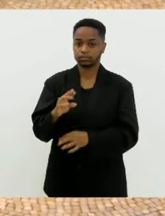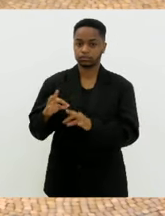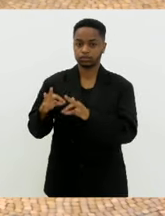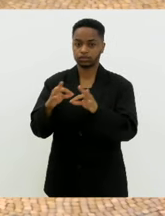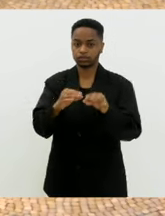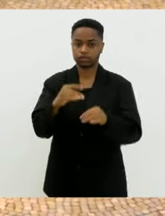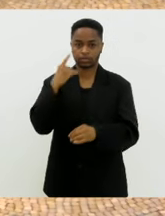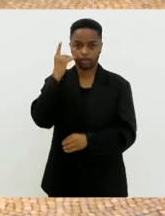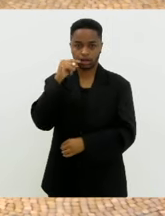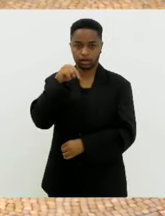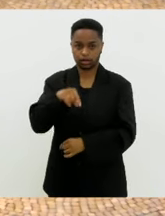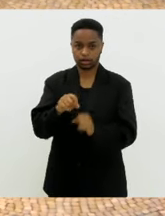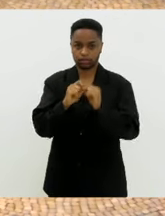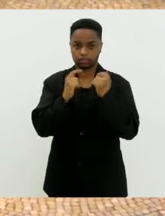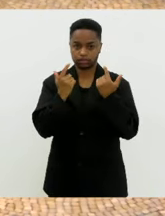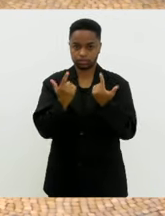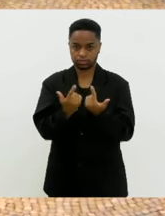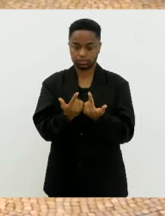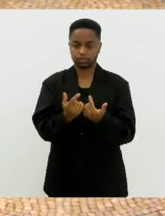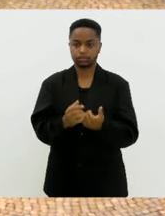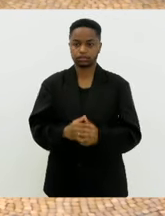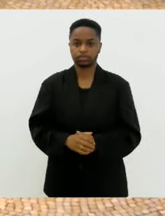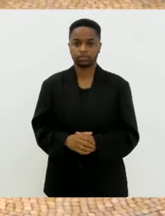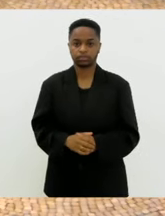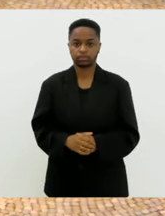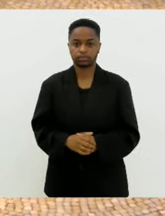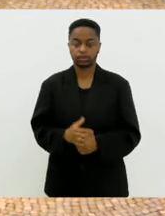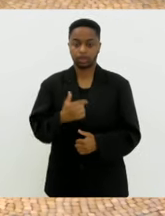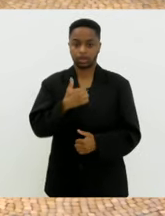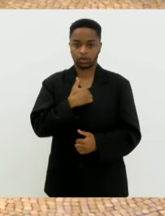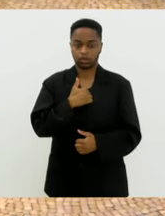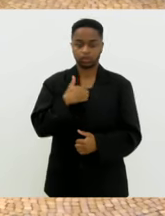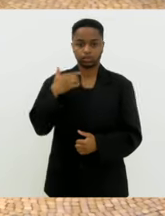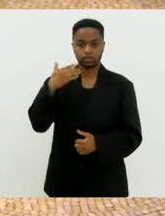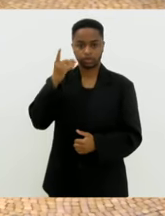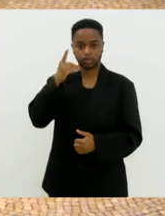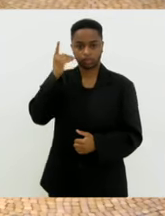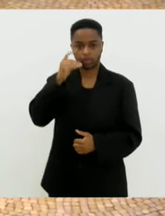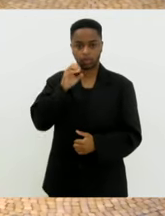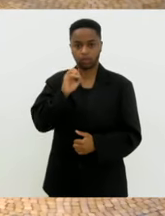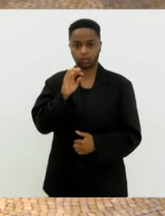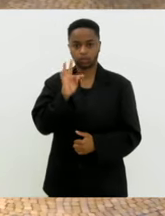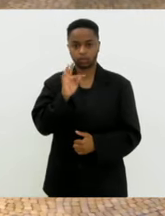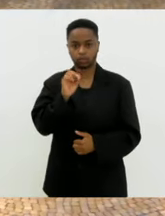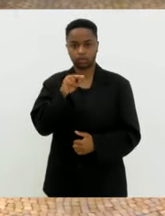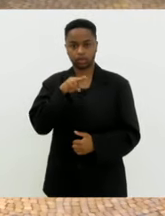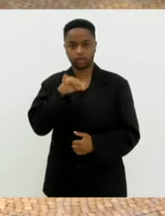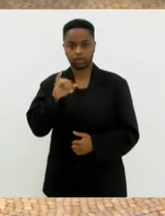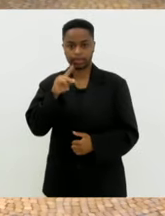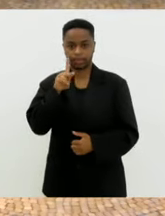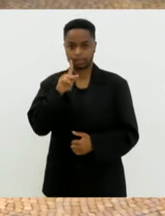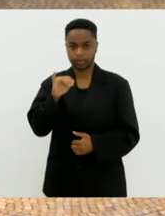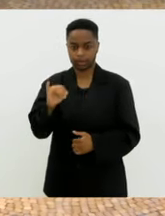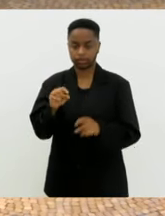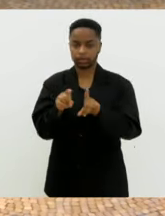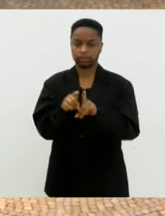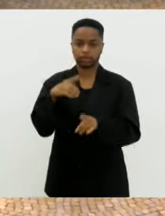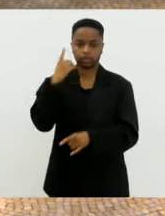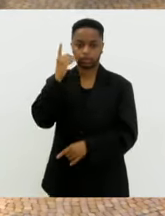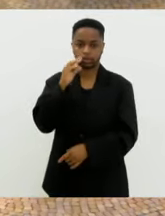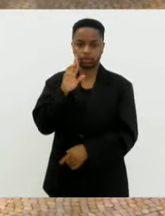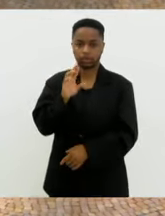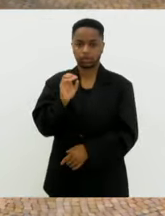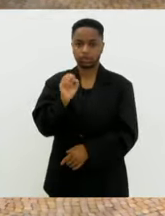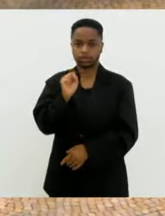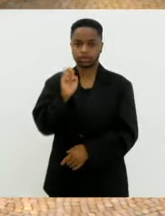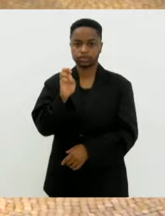casa, deputado doutor de Paula Pai, esse que vos fala, e o deputado Rosenberg Reis, nós